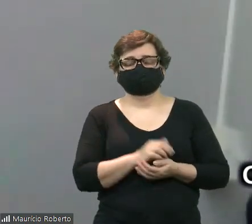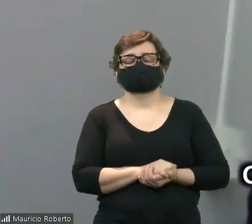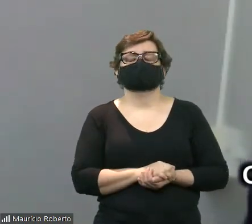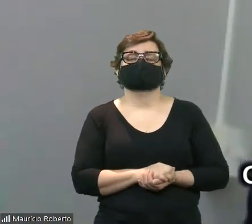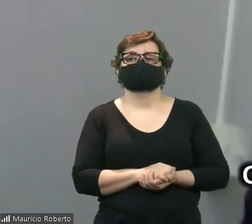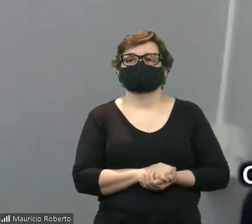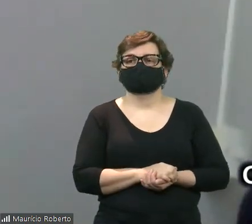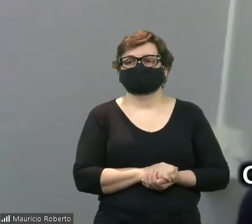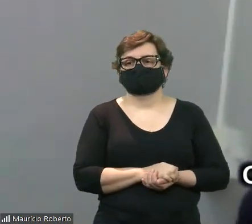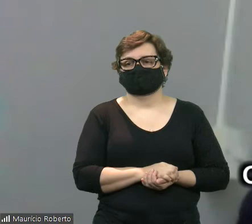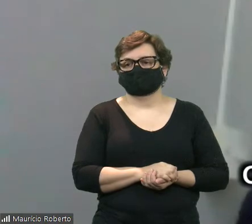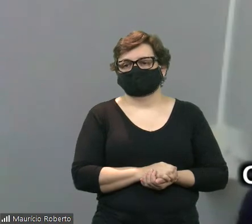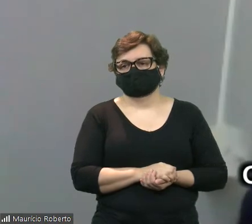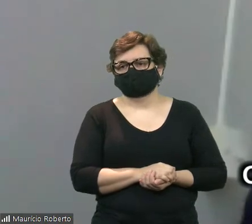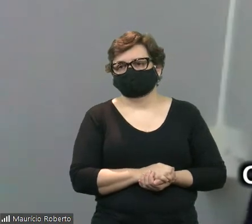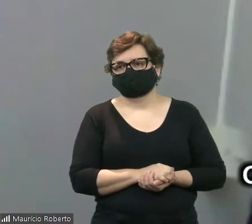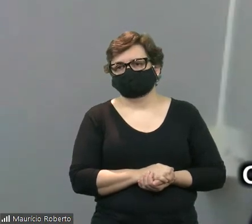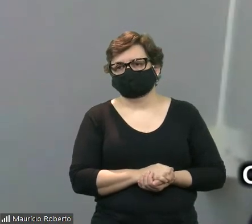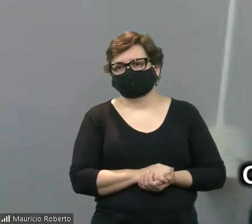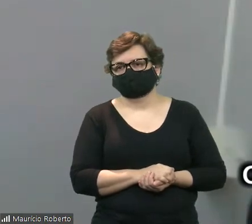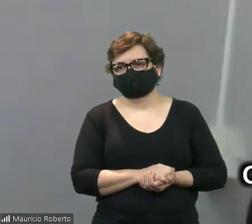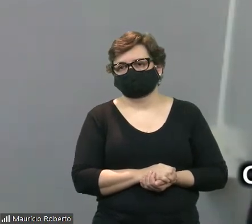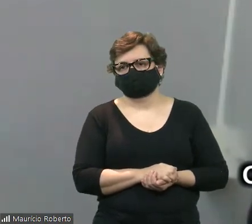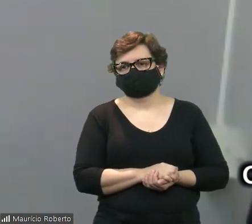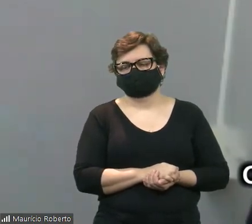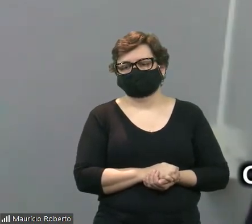minimamente num prazo mínimo.